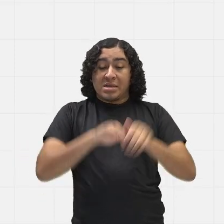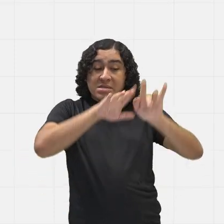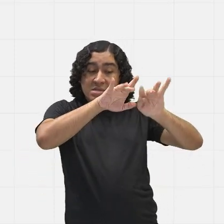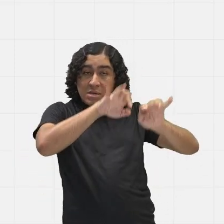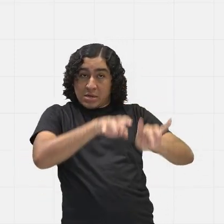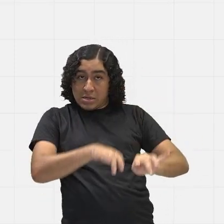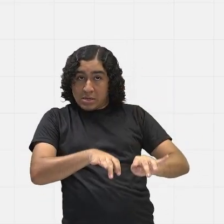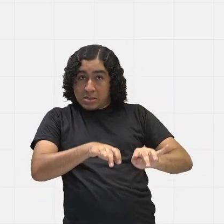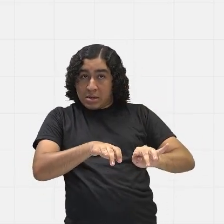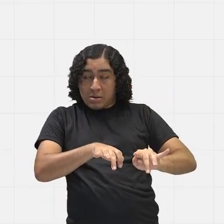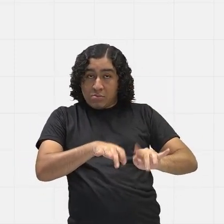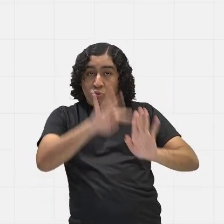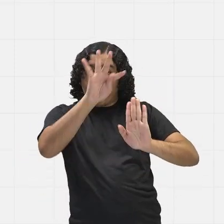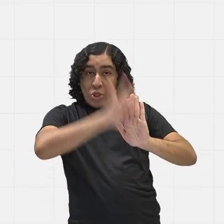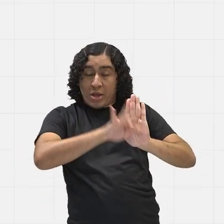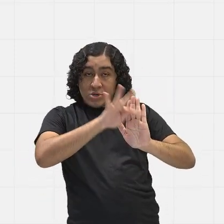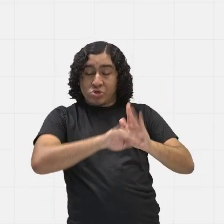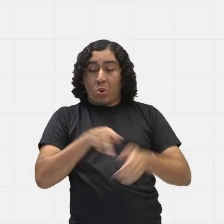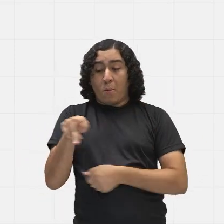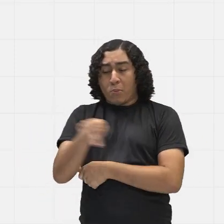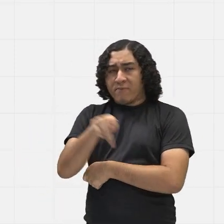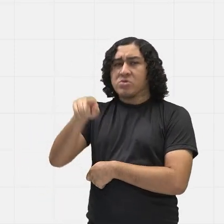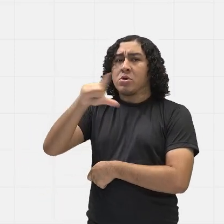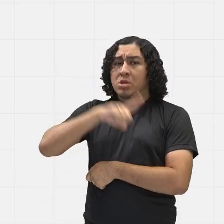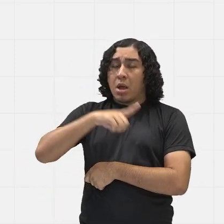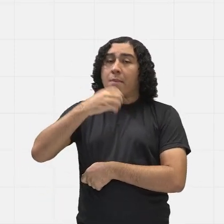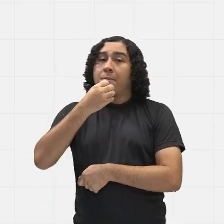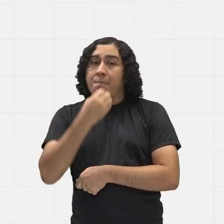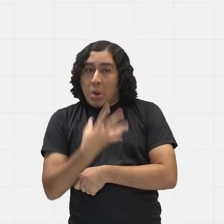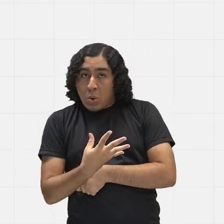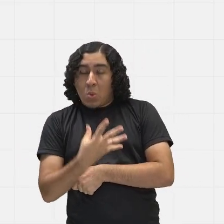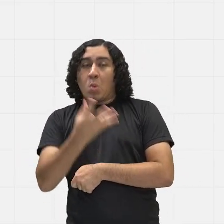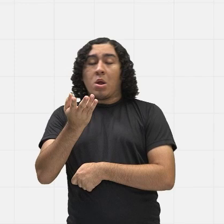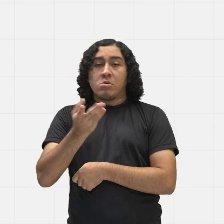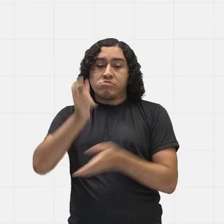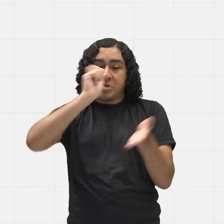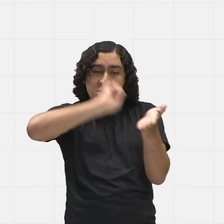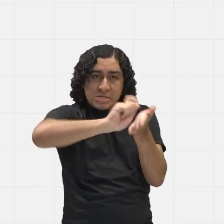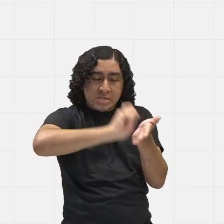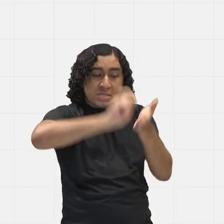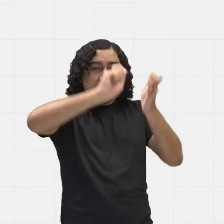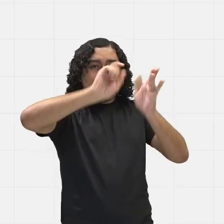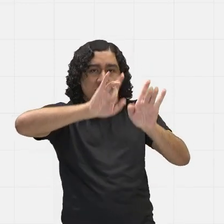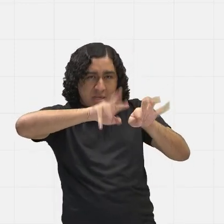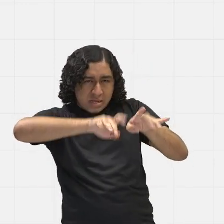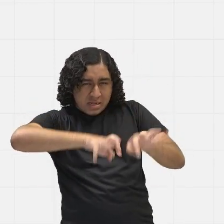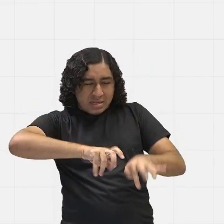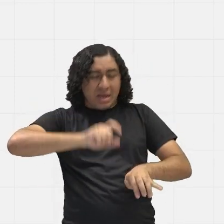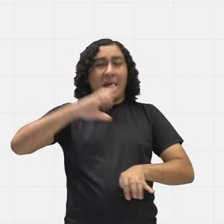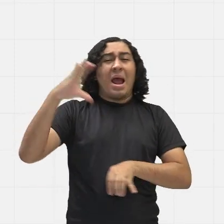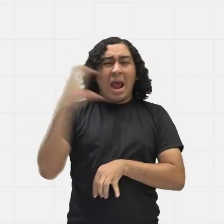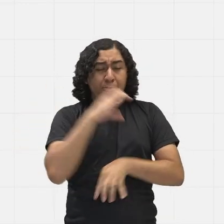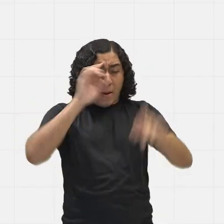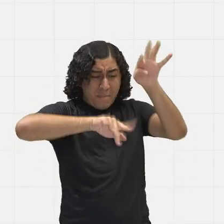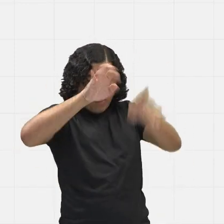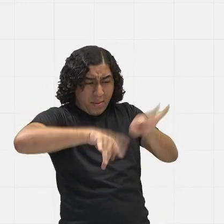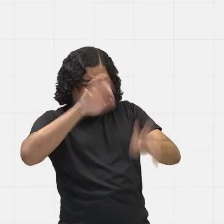o professor tenha uma boa digitação. Às vezes a gente está escrevendo com tanta pressa que a gente